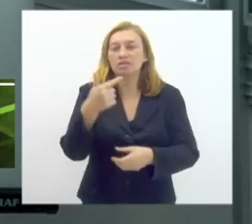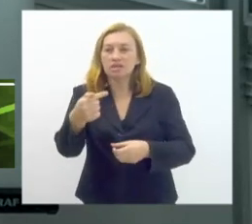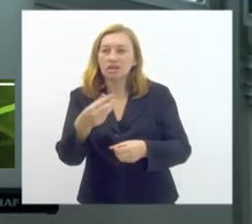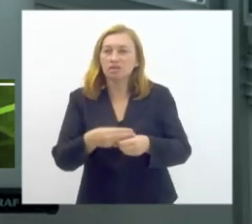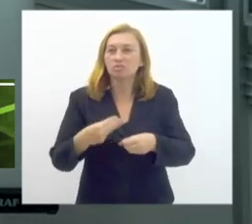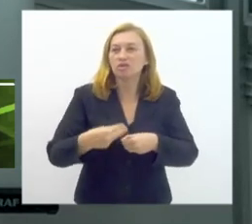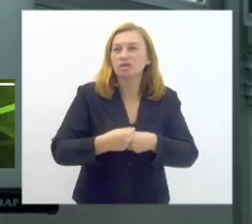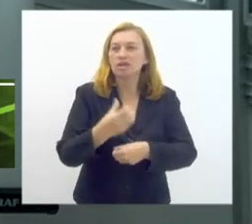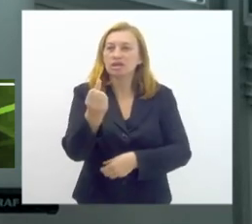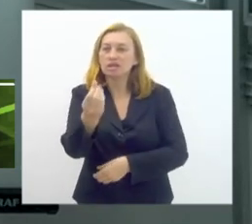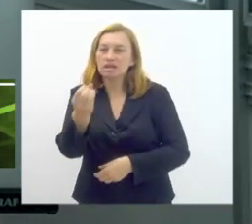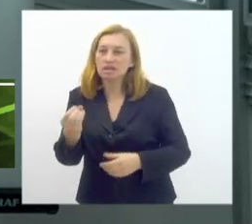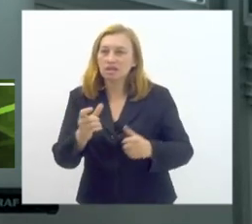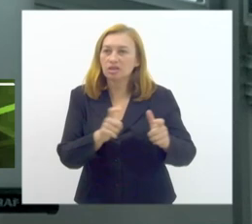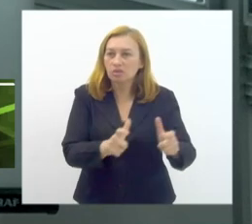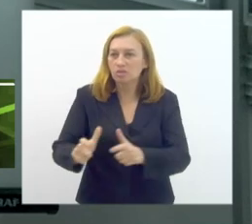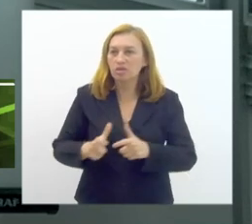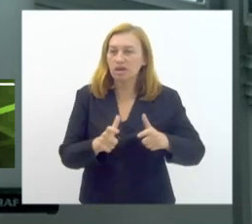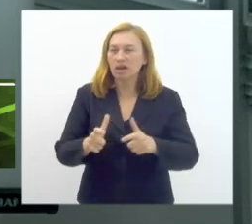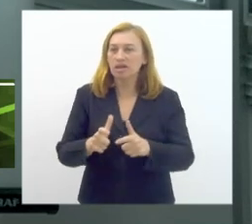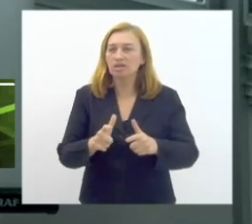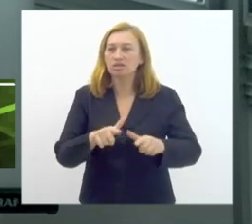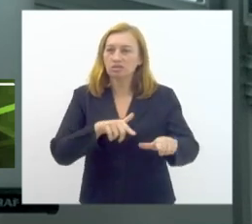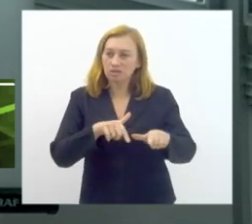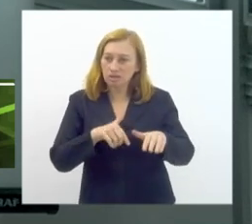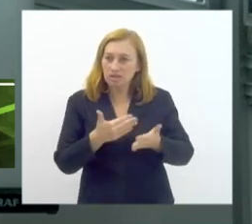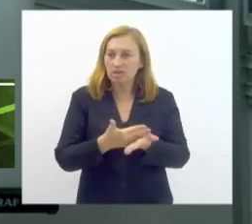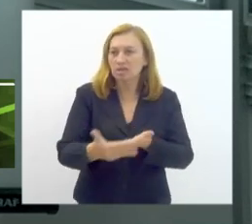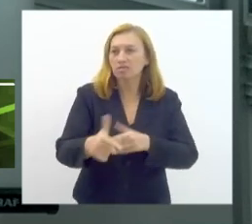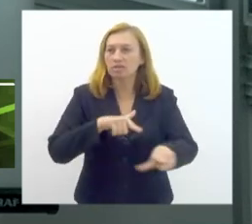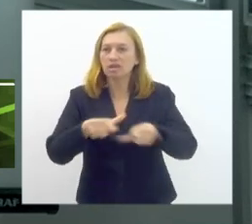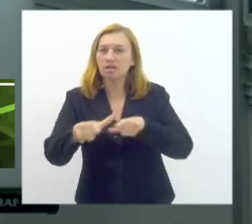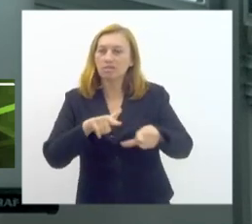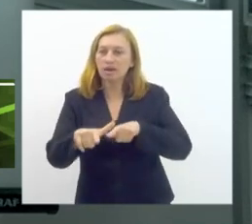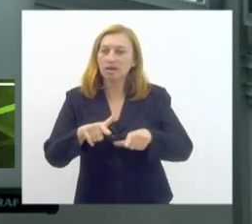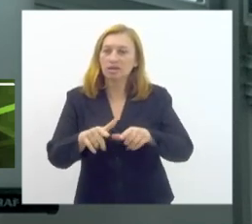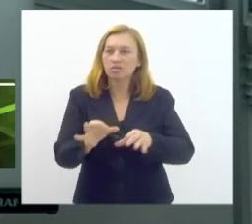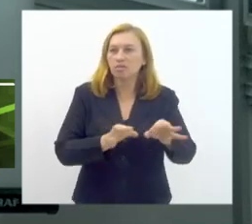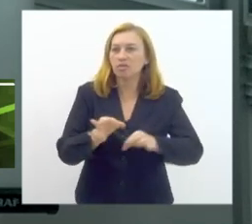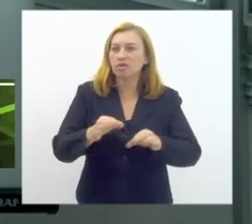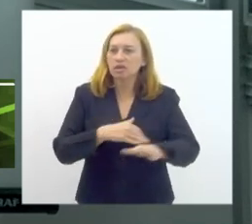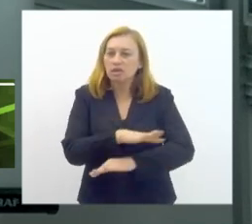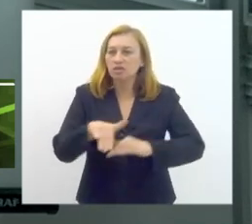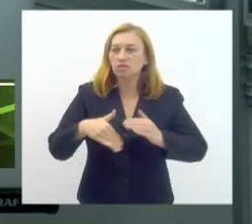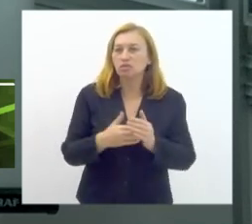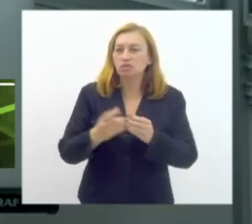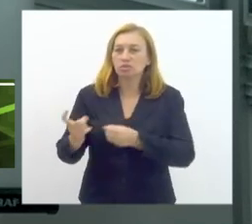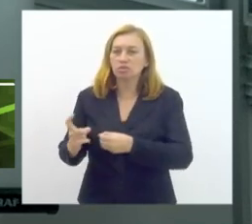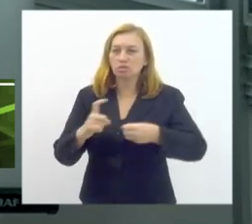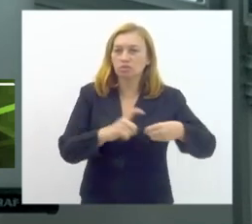e 60 residências estão em execução. Este programa está à disposição de todos os consorciados. As entregas têm